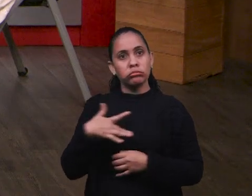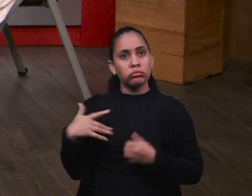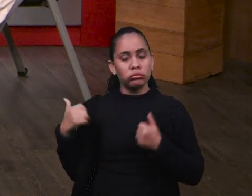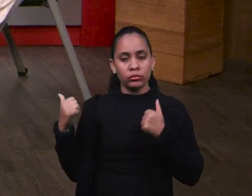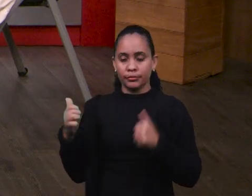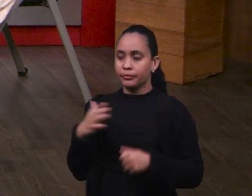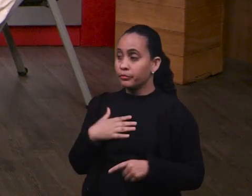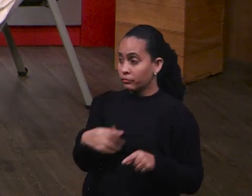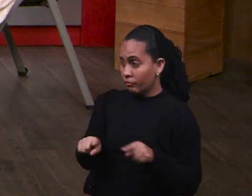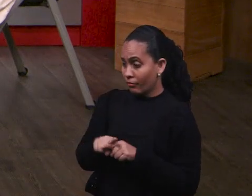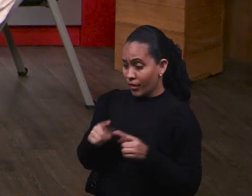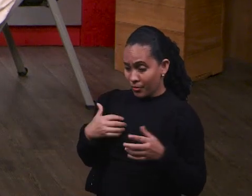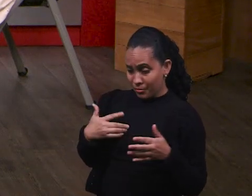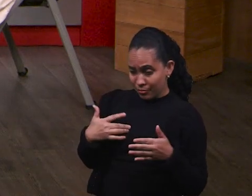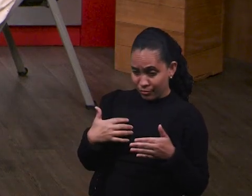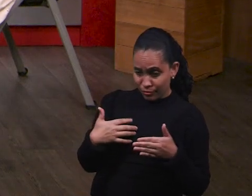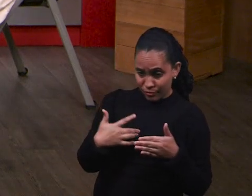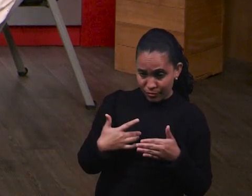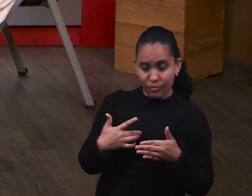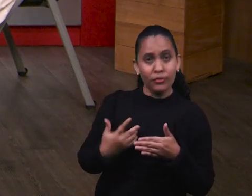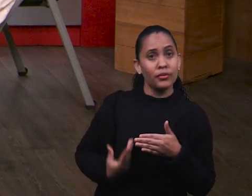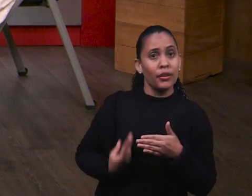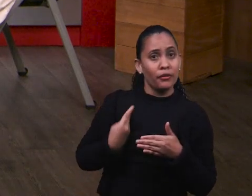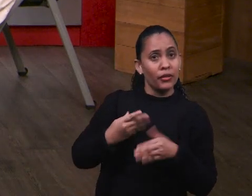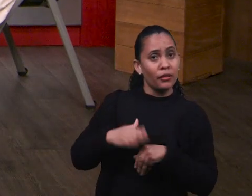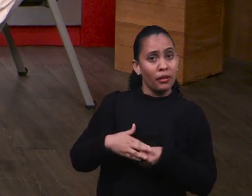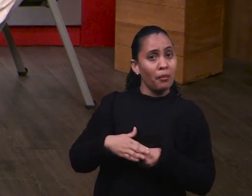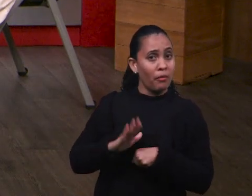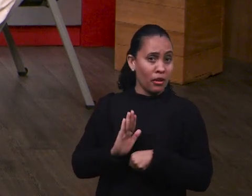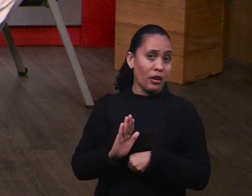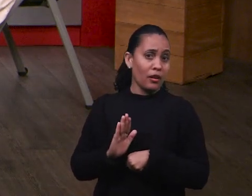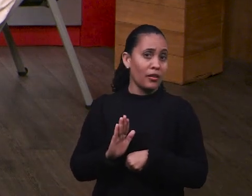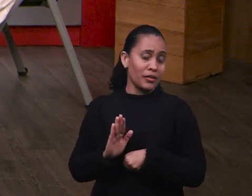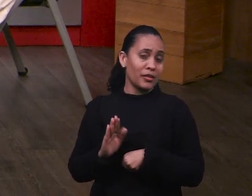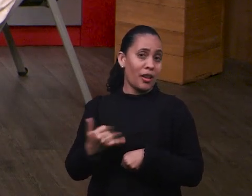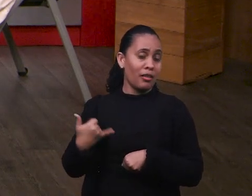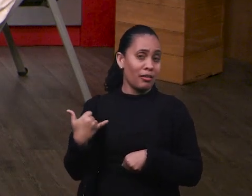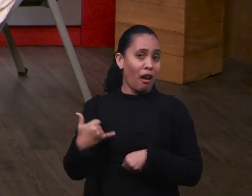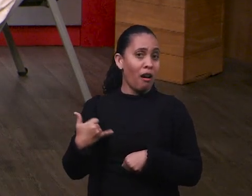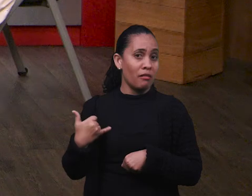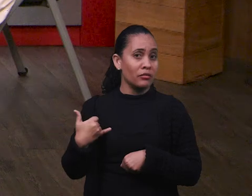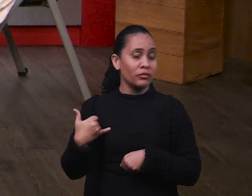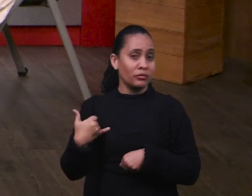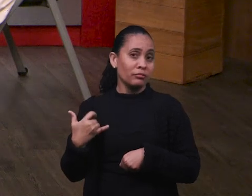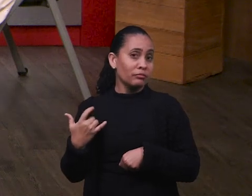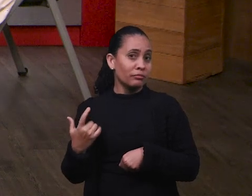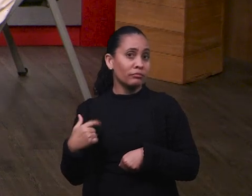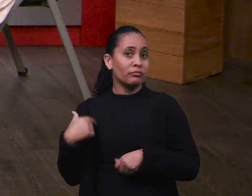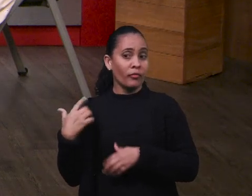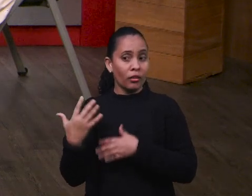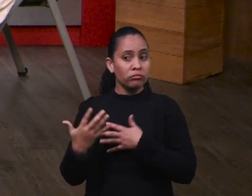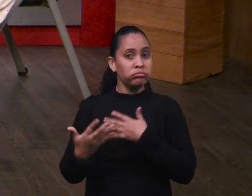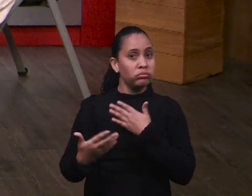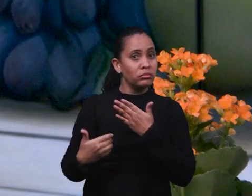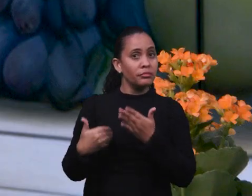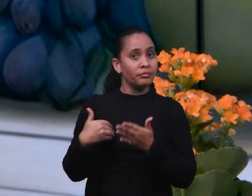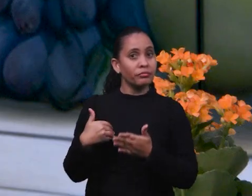Não, e a expectativa de vida é cada vez maior, né? Sim. Então, cada vez mais a gente vai